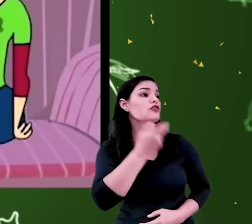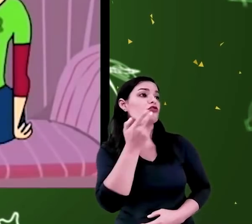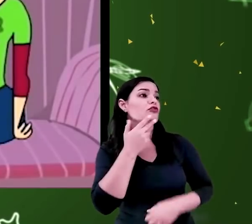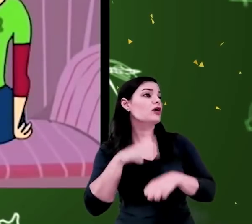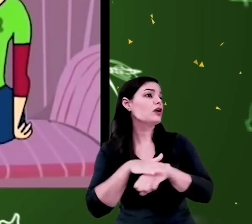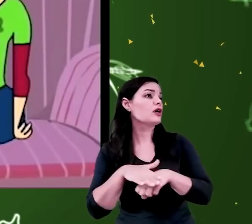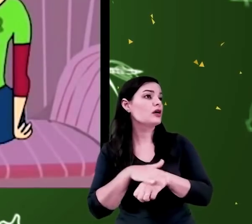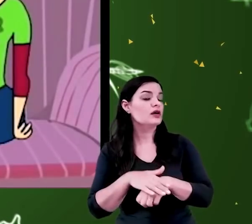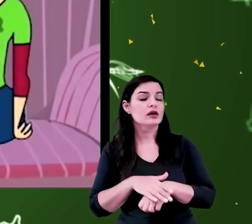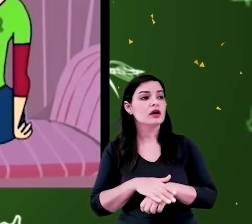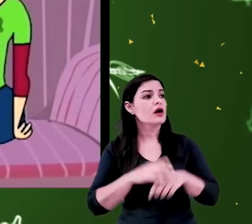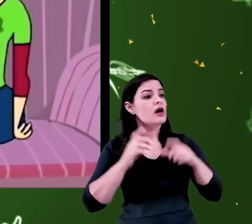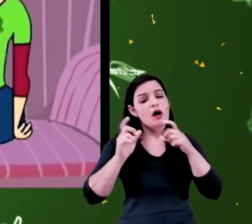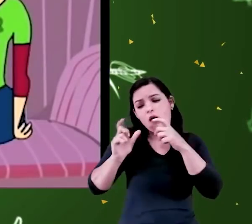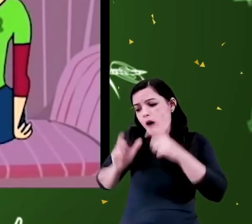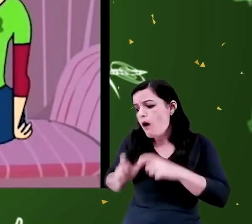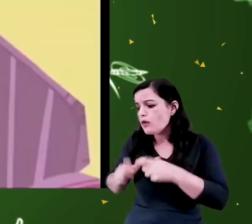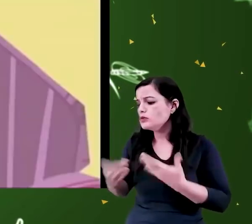ele é? Catatúnia.